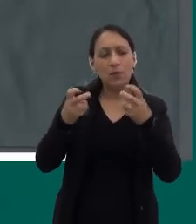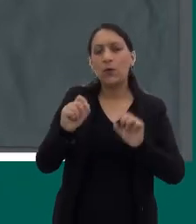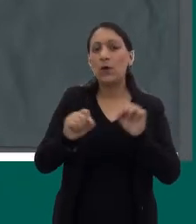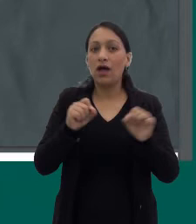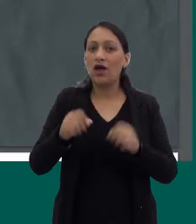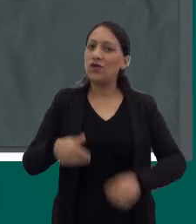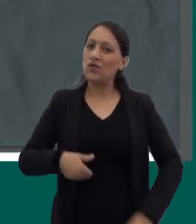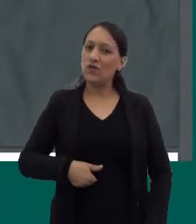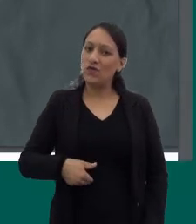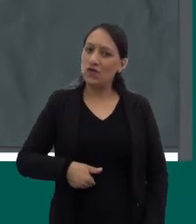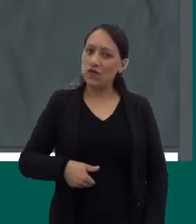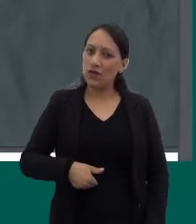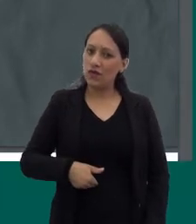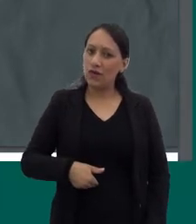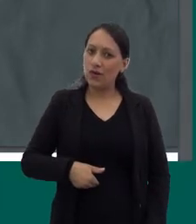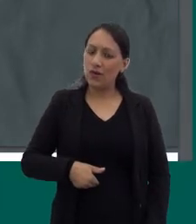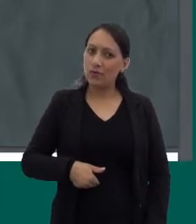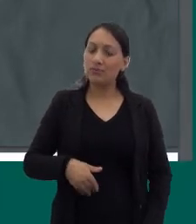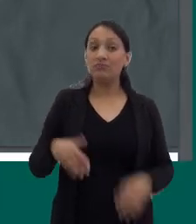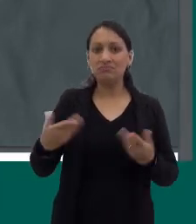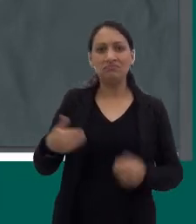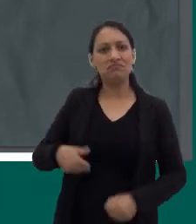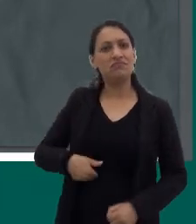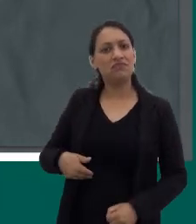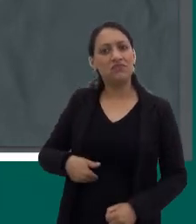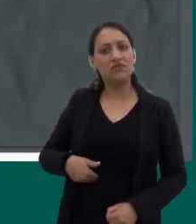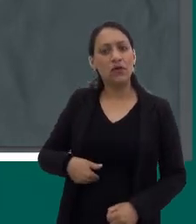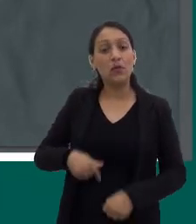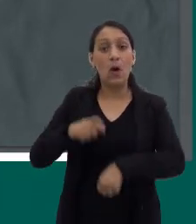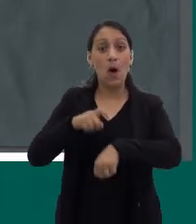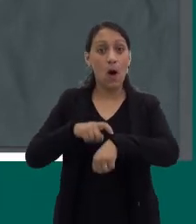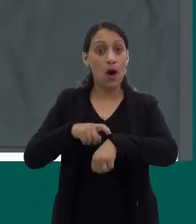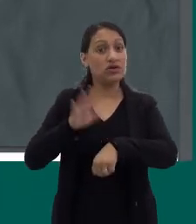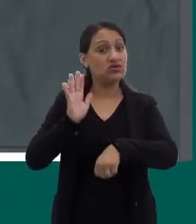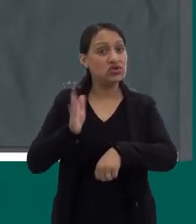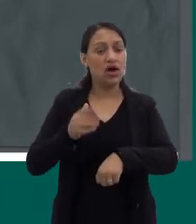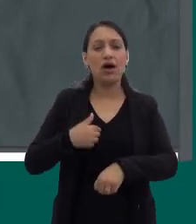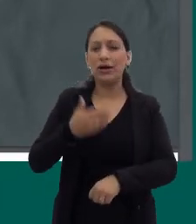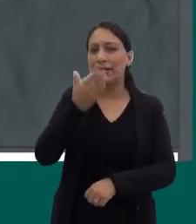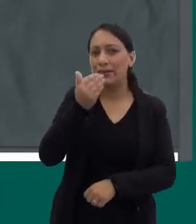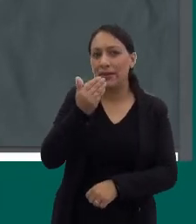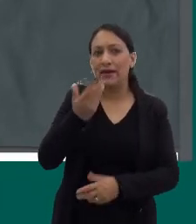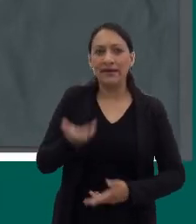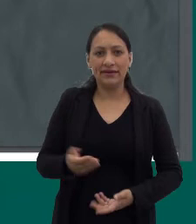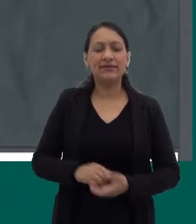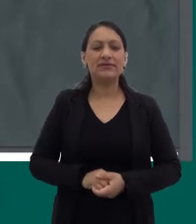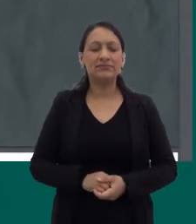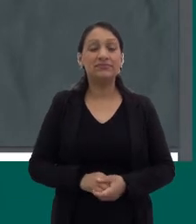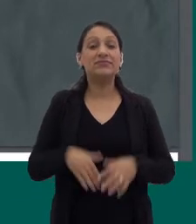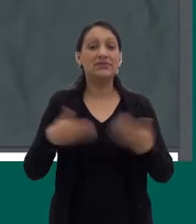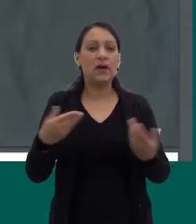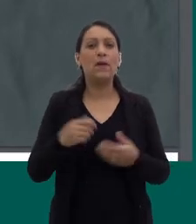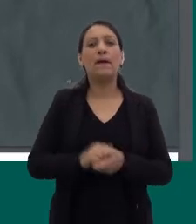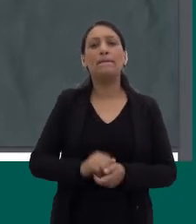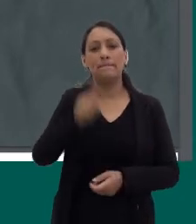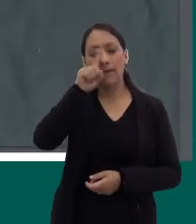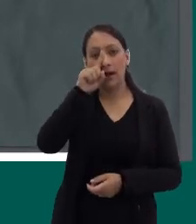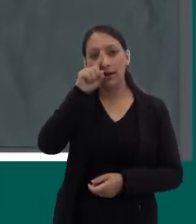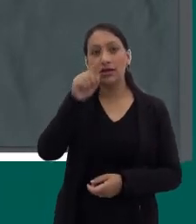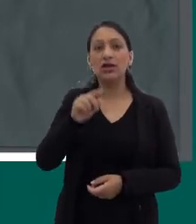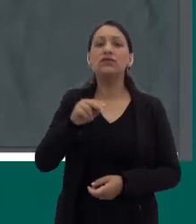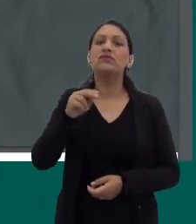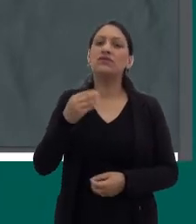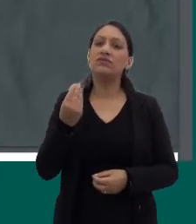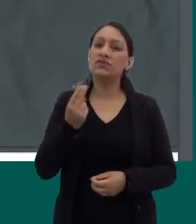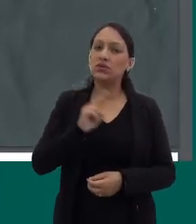fome, né? E que como o bebê está com fome, está na hora de comer. Né? A mãe vai nomeando nessas dores. Uma